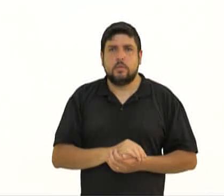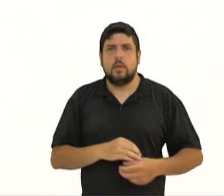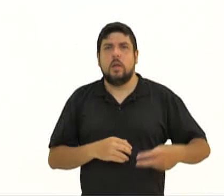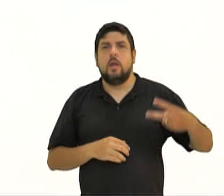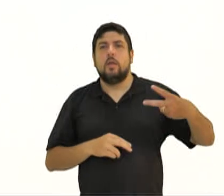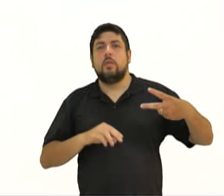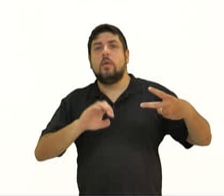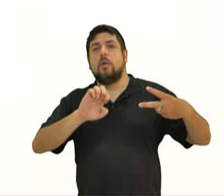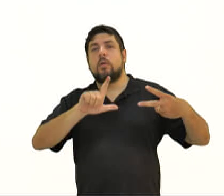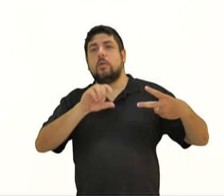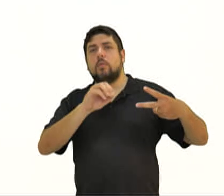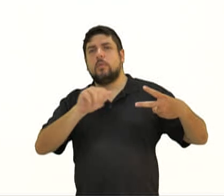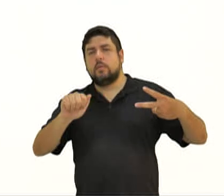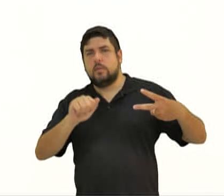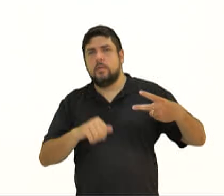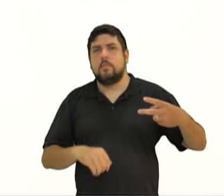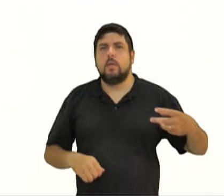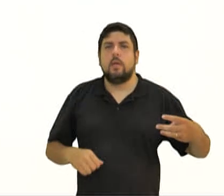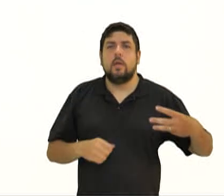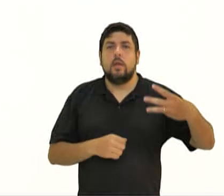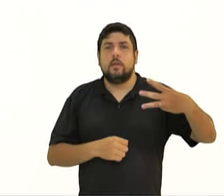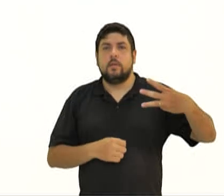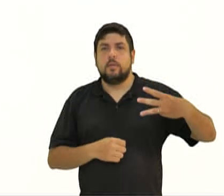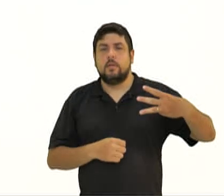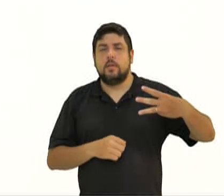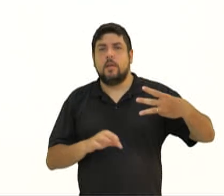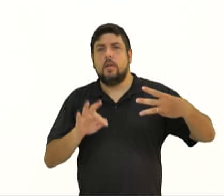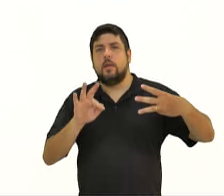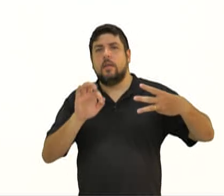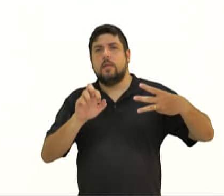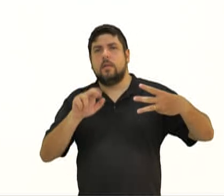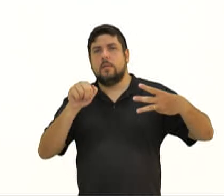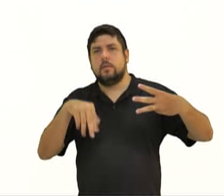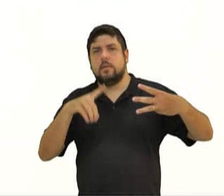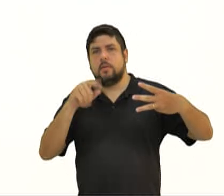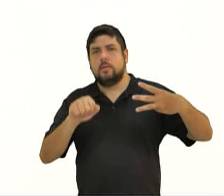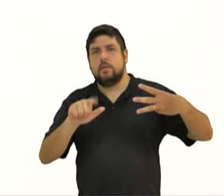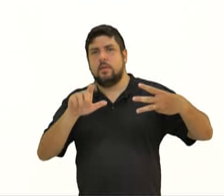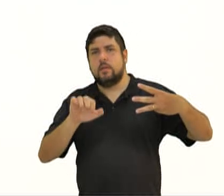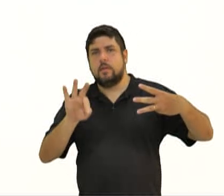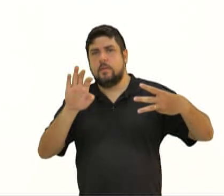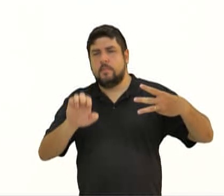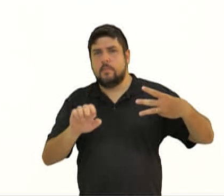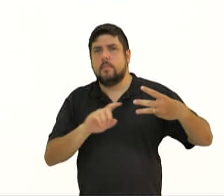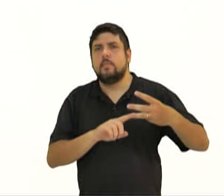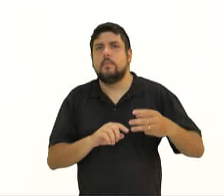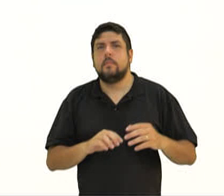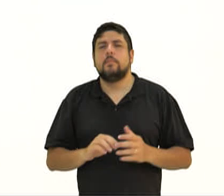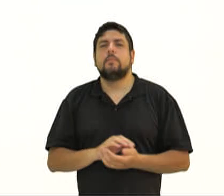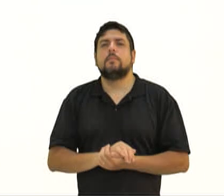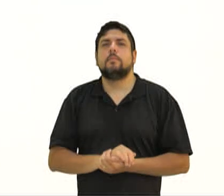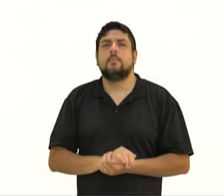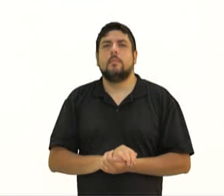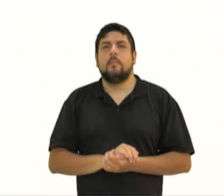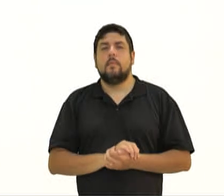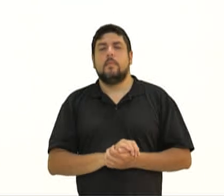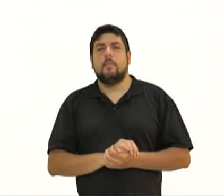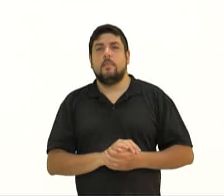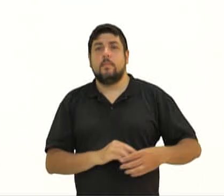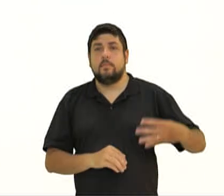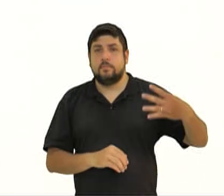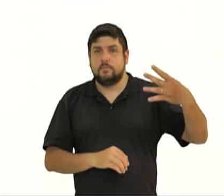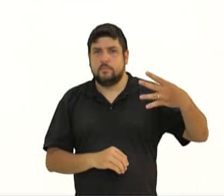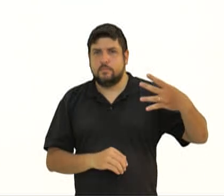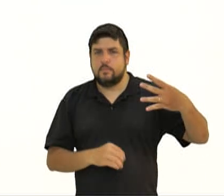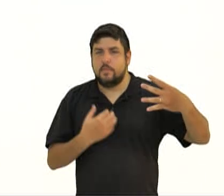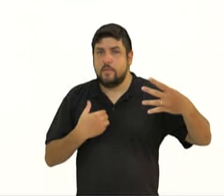é da cidade gaúcha. Filtro número 3, da Fernanda Leite, aqui de Curitiba, do Colégio Estadual Paulo Leminski. Filtro número 4,